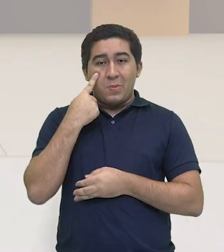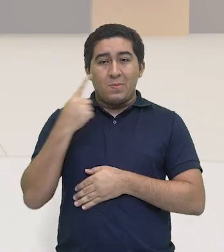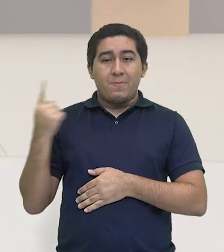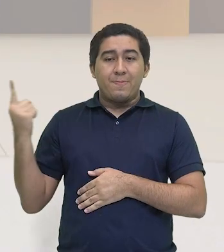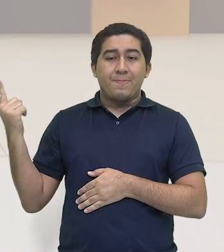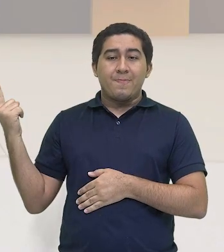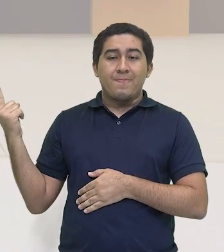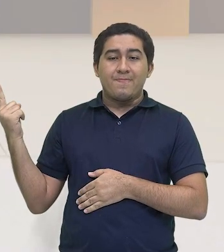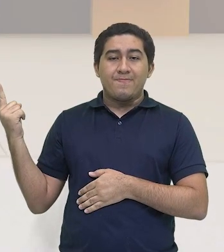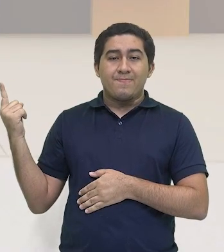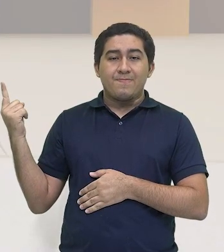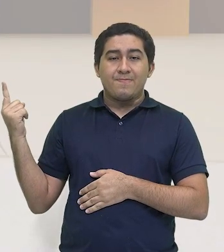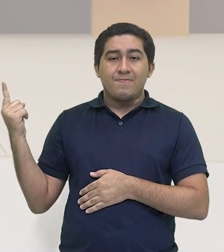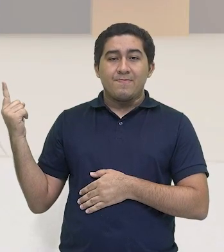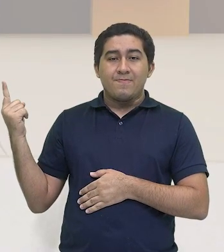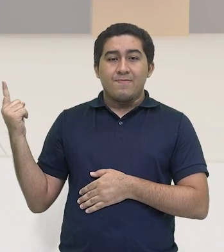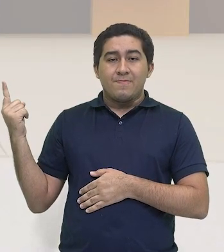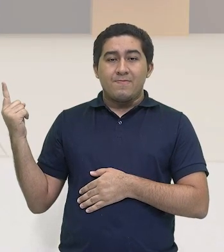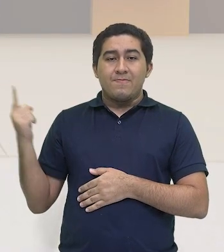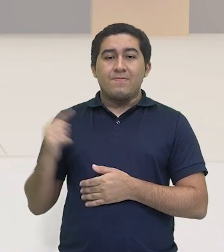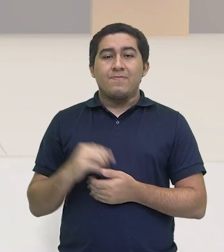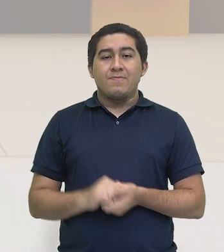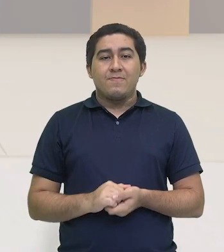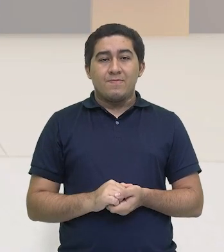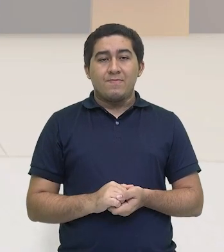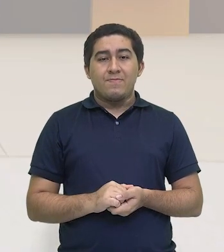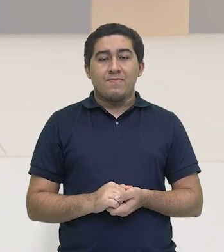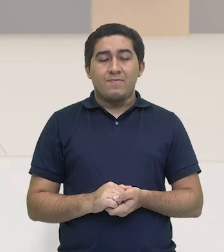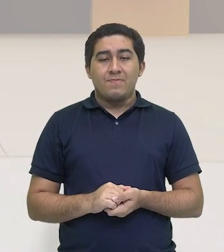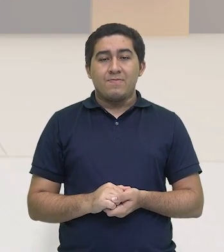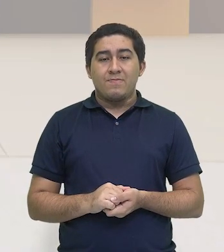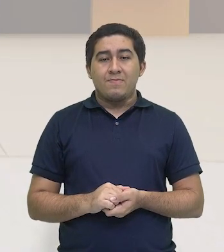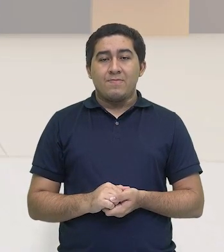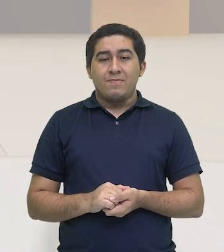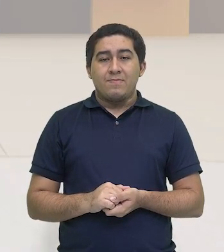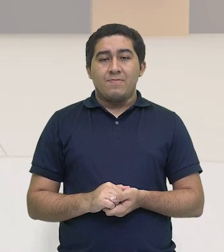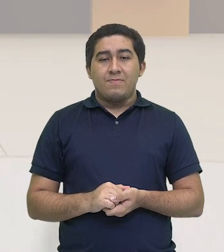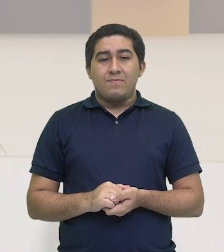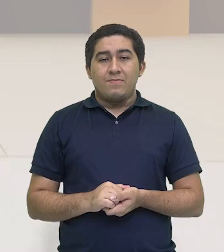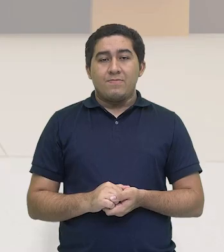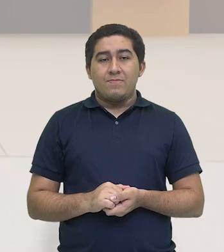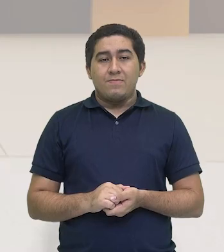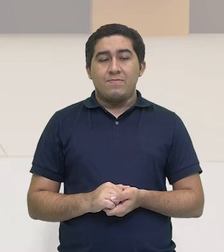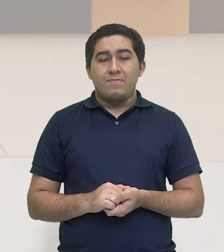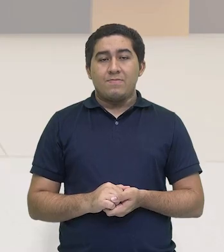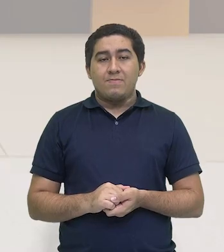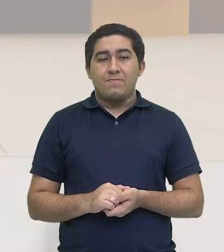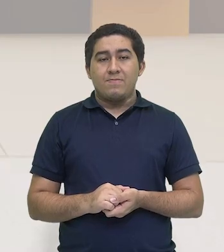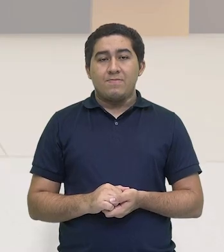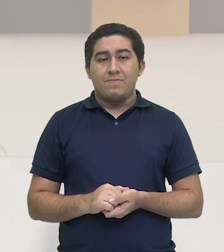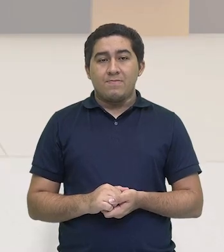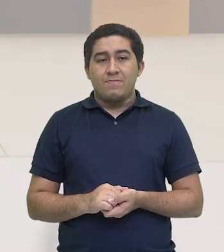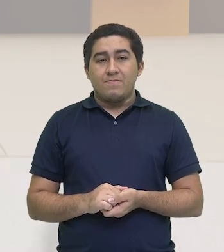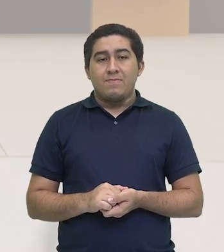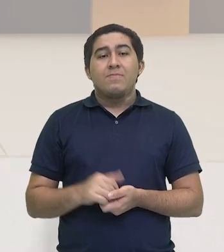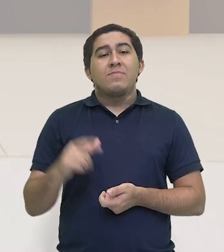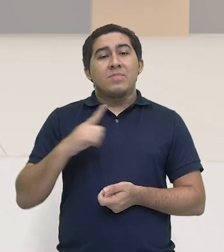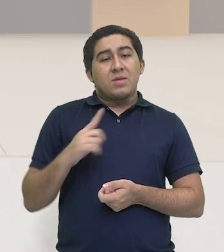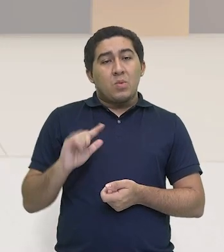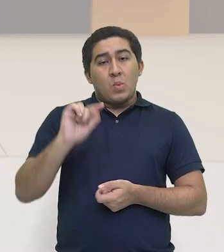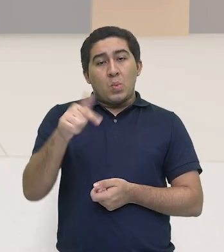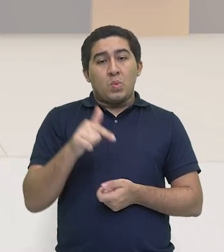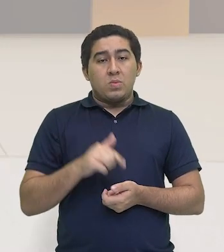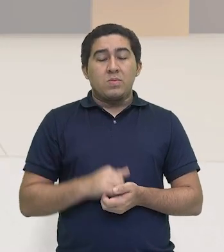Então, bio-jewelry maker. Bio-jewelry maker. Perfeito. Temos mais uma que